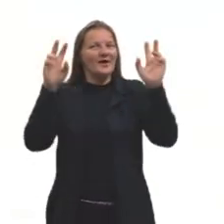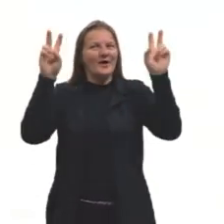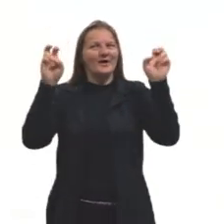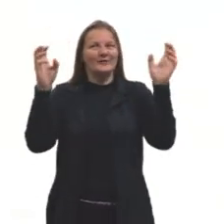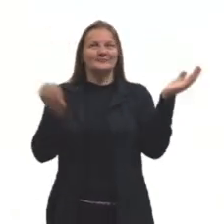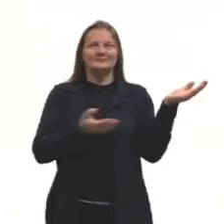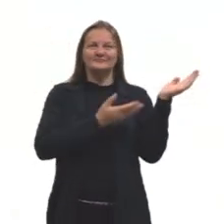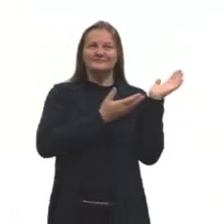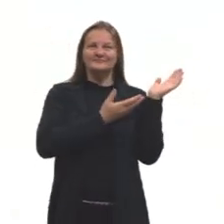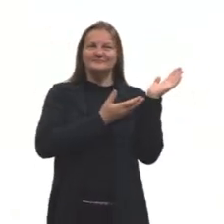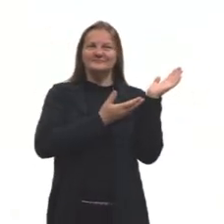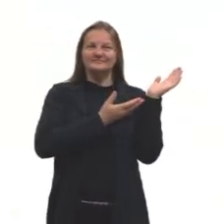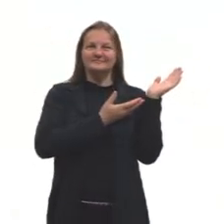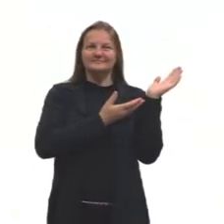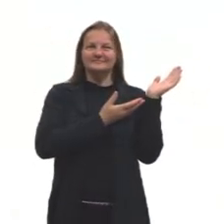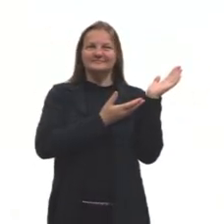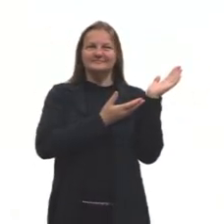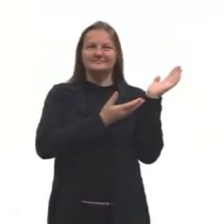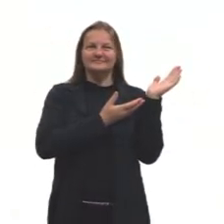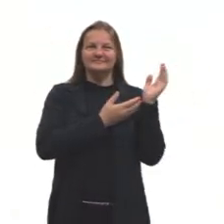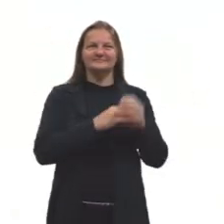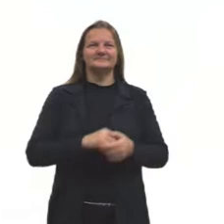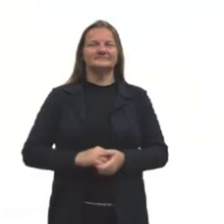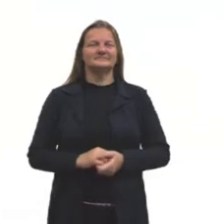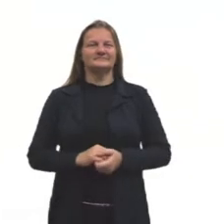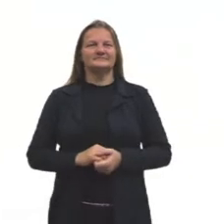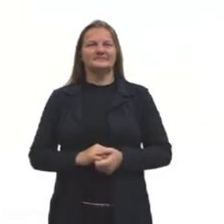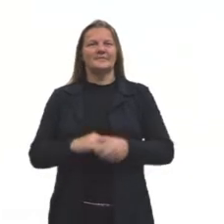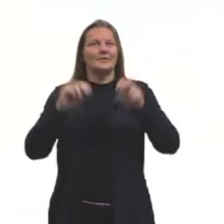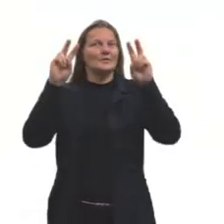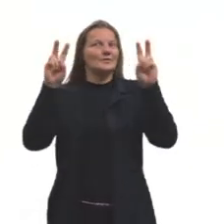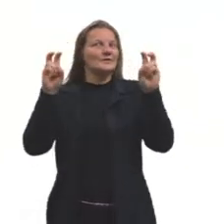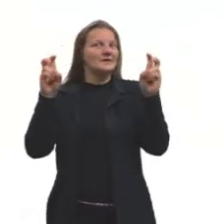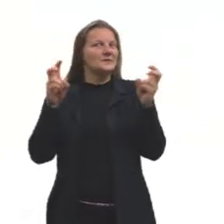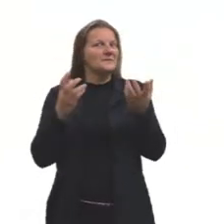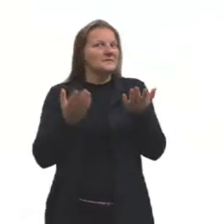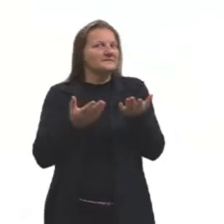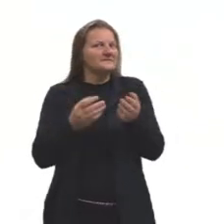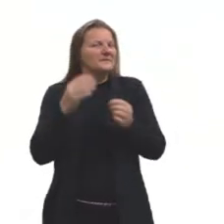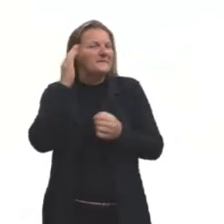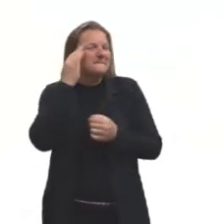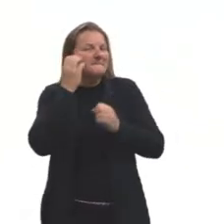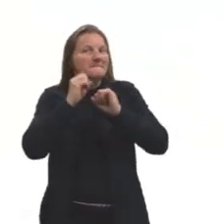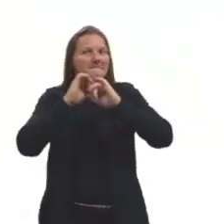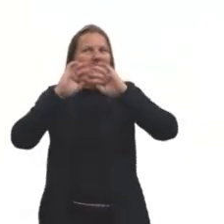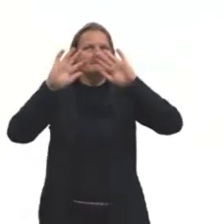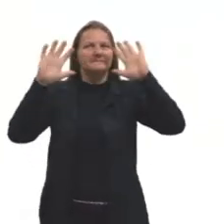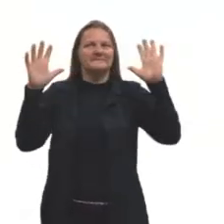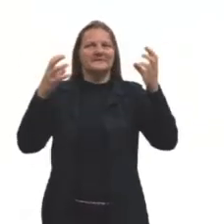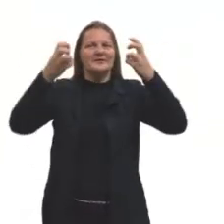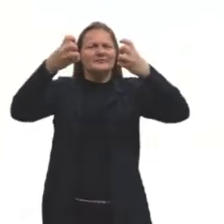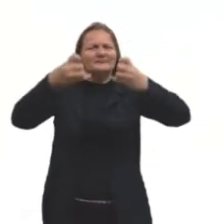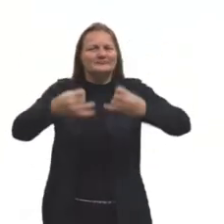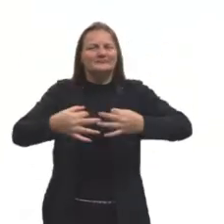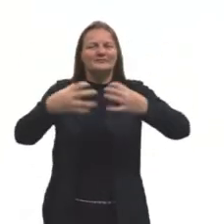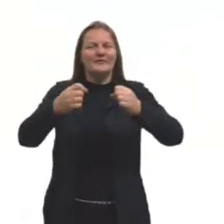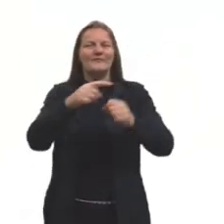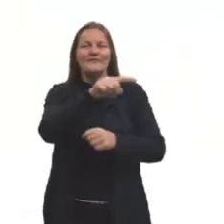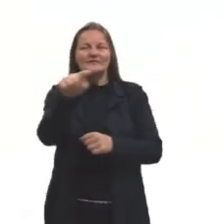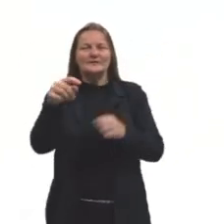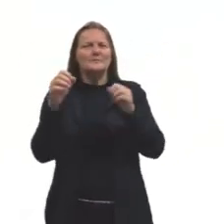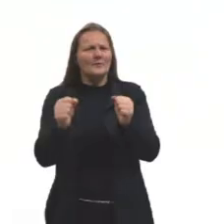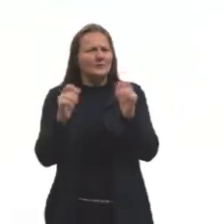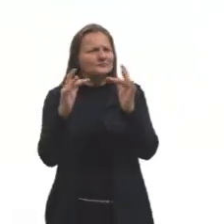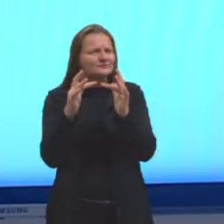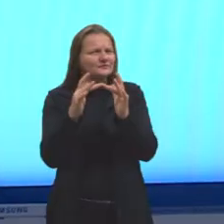é intitulada eletrostática a gente vai entender um pouquinho melhor sobre isso Lembrando que vocês podem entrar em contato